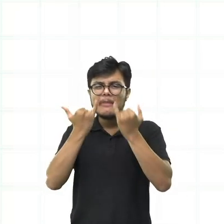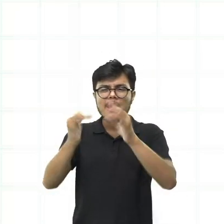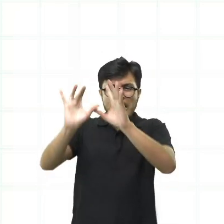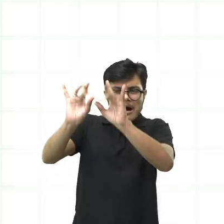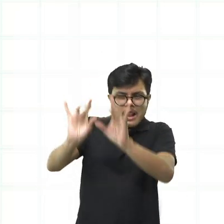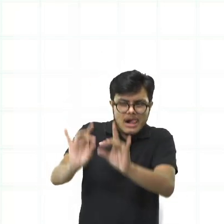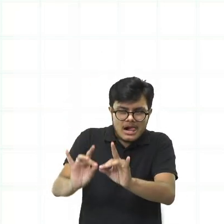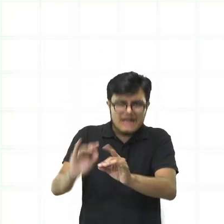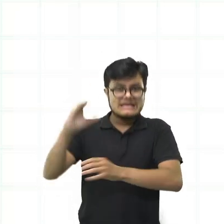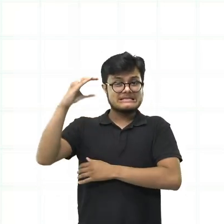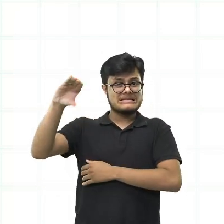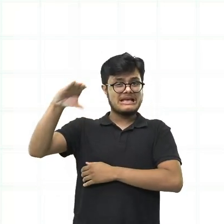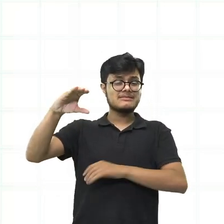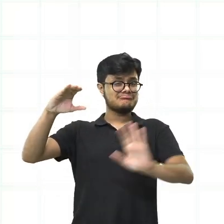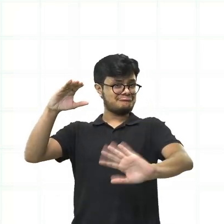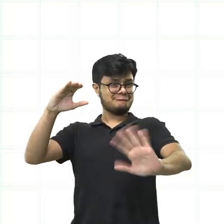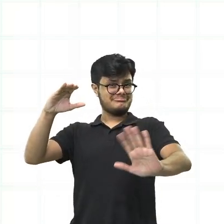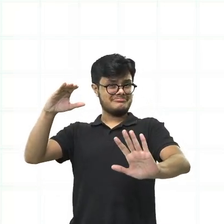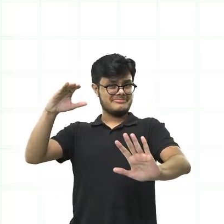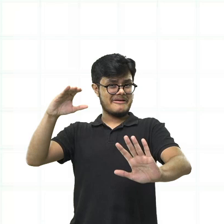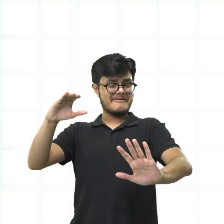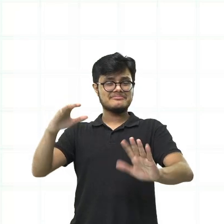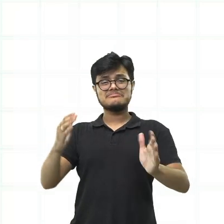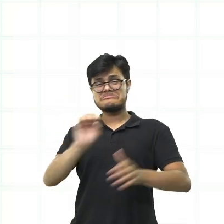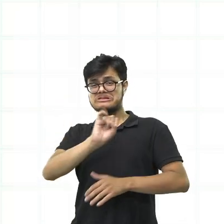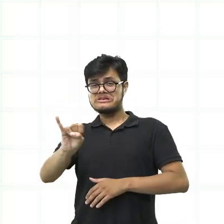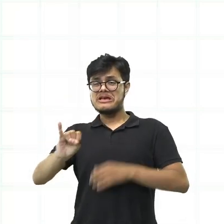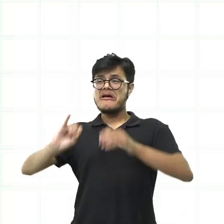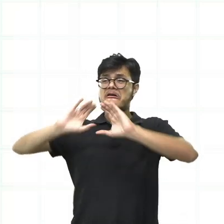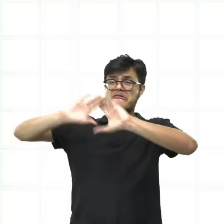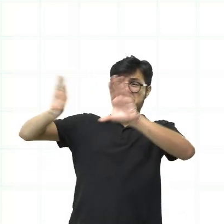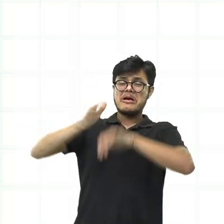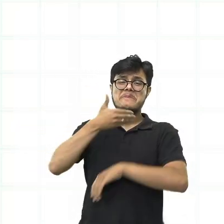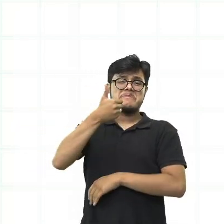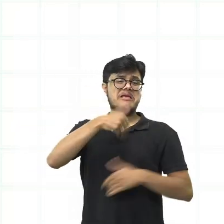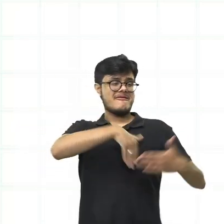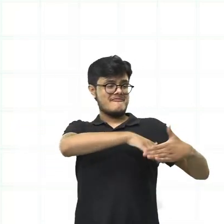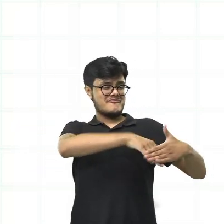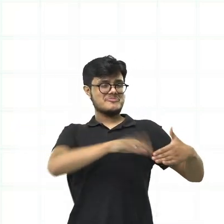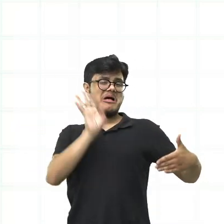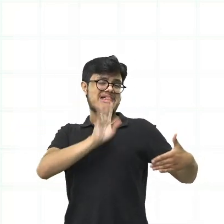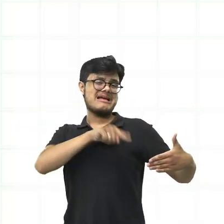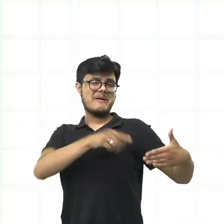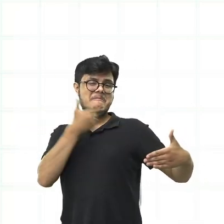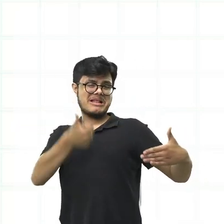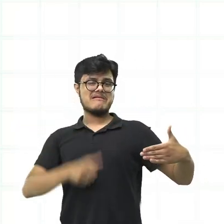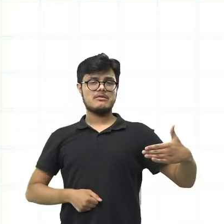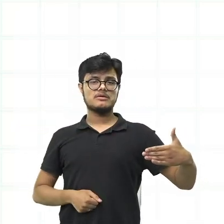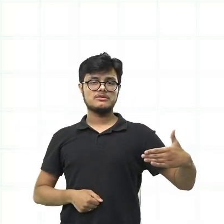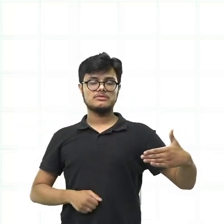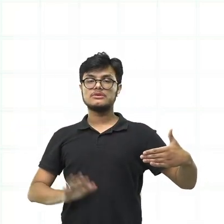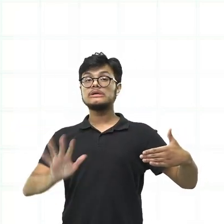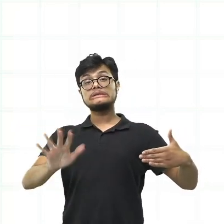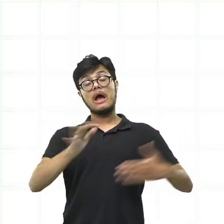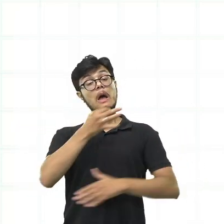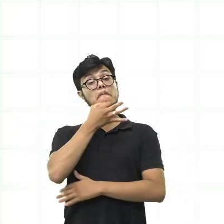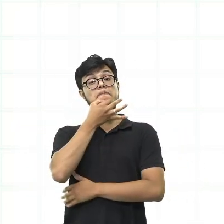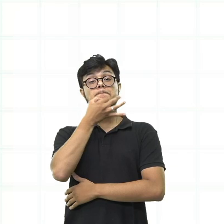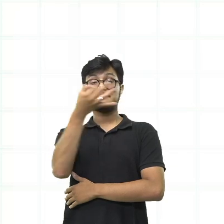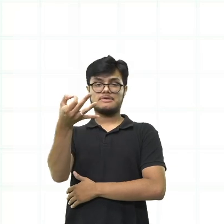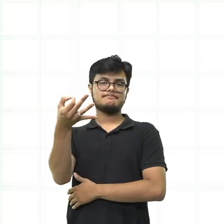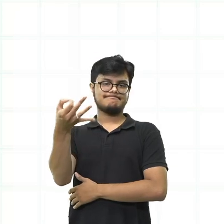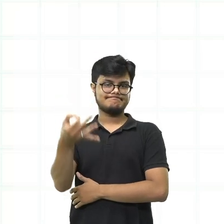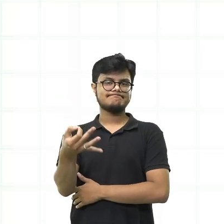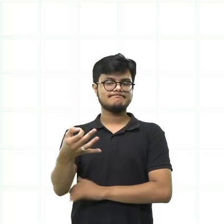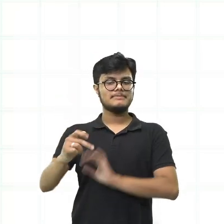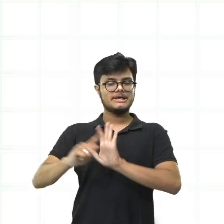ali um registro científico que comprove que jogar vôlei é mais legal que jogar futebol. Isso aqui é baseado numa opinião,